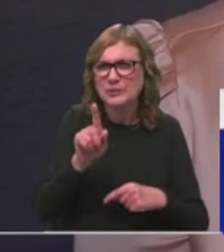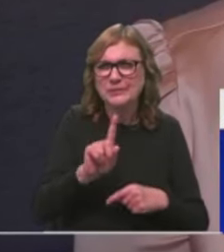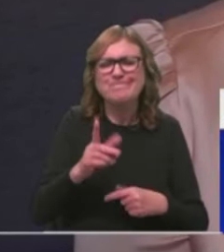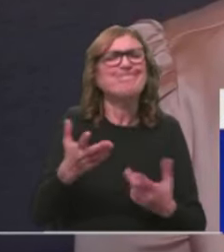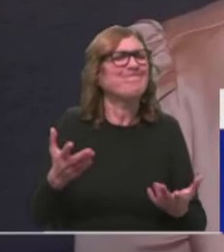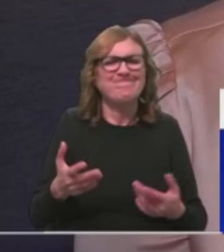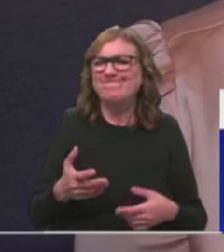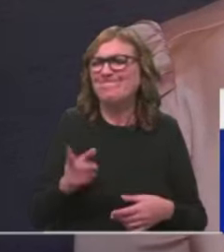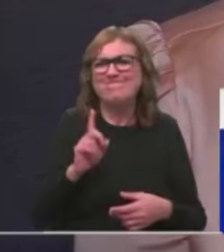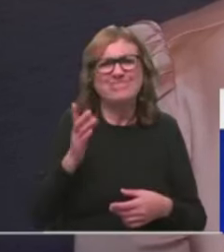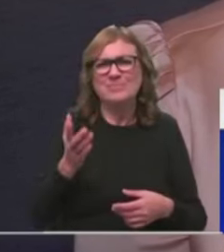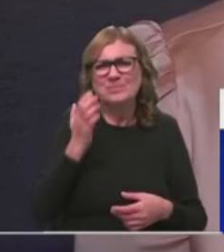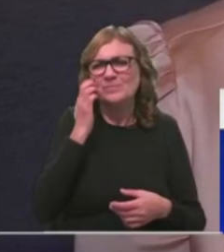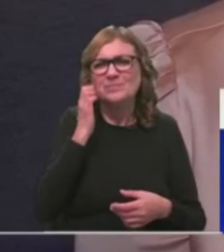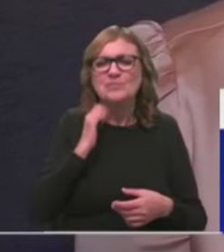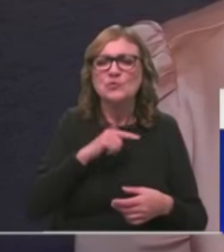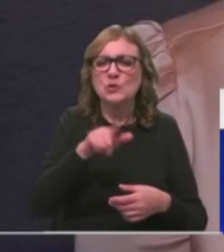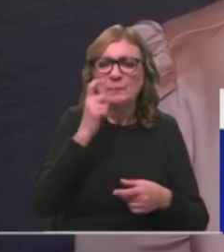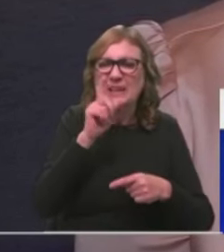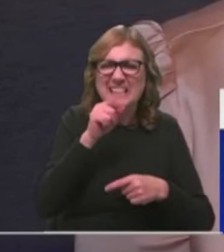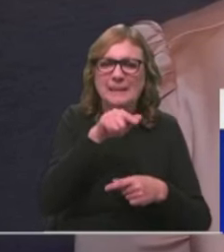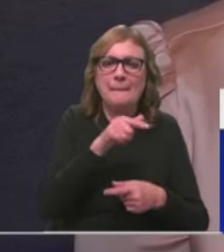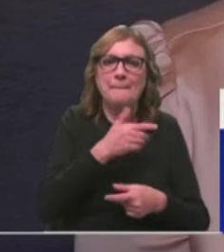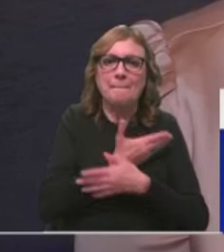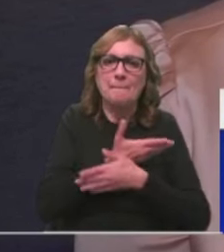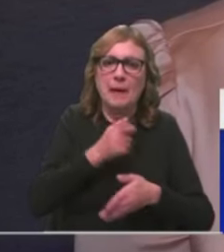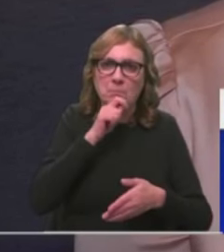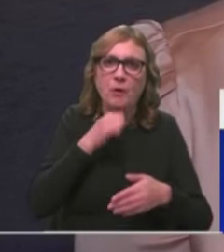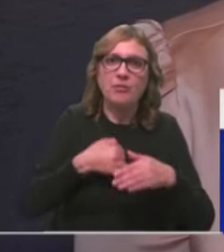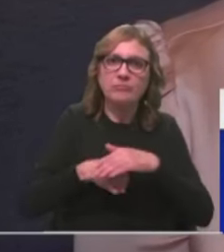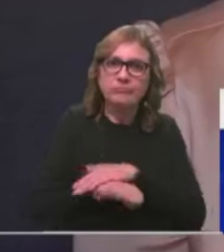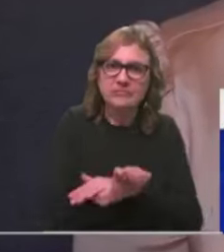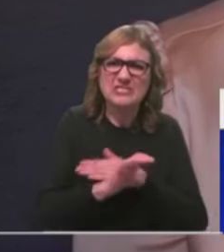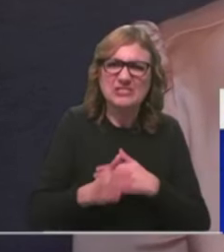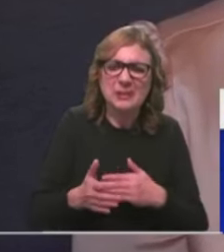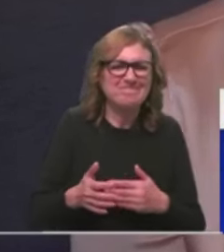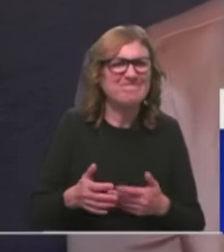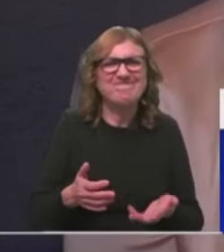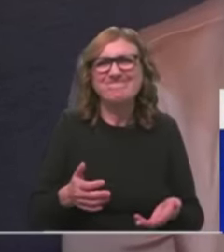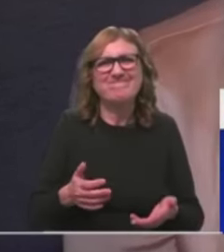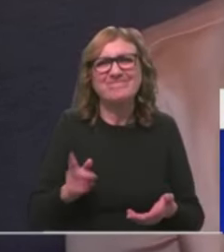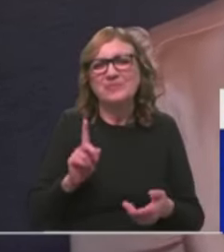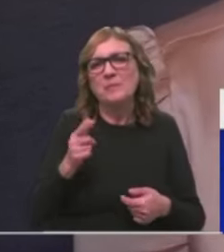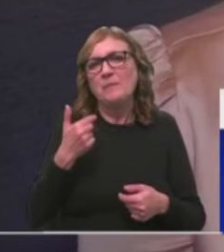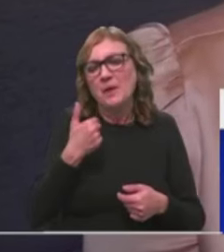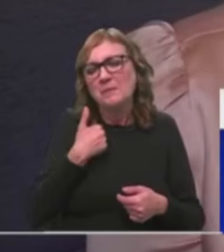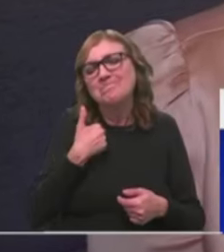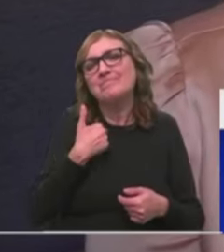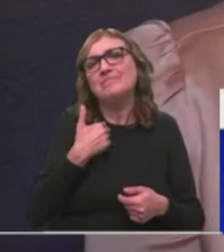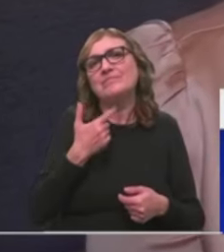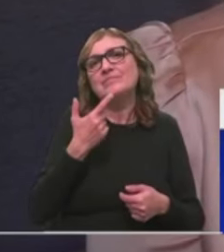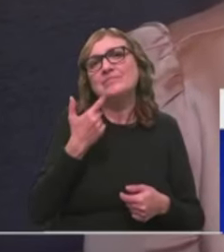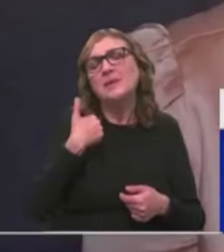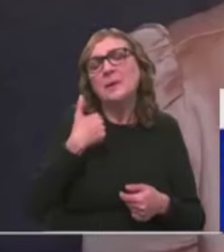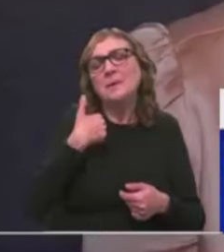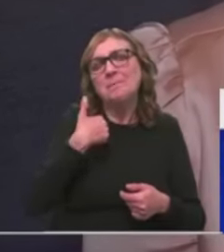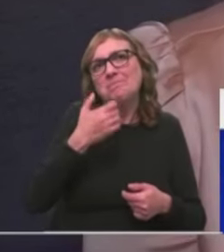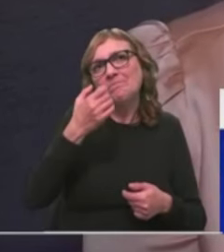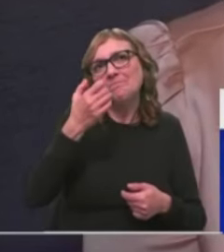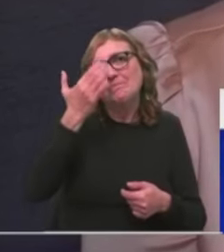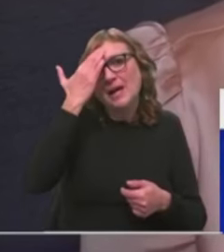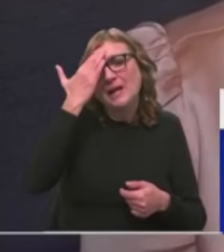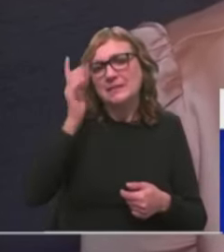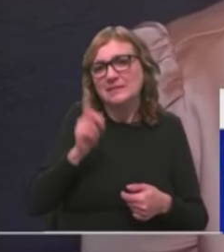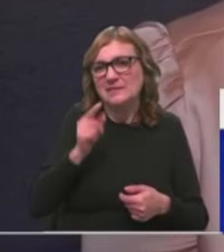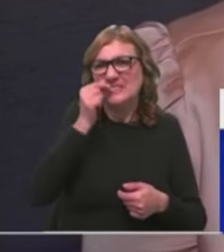não eu não vocês não colocam a hipótese deste bebé ter nascido não eu coloco a minha hipótese foi ele que